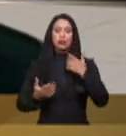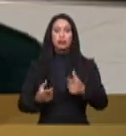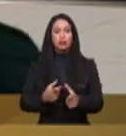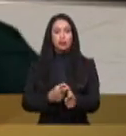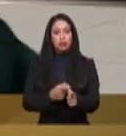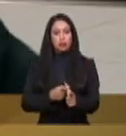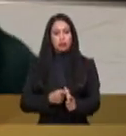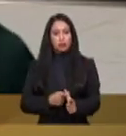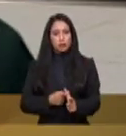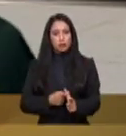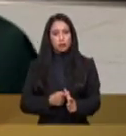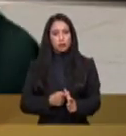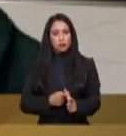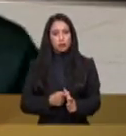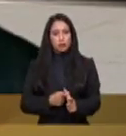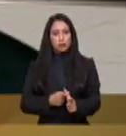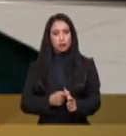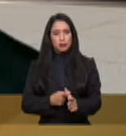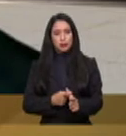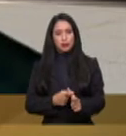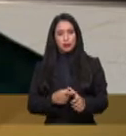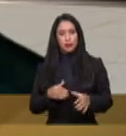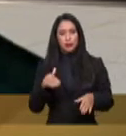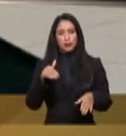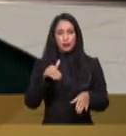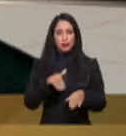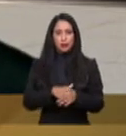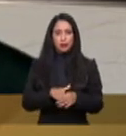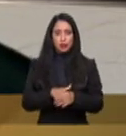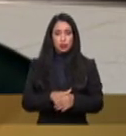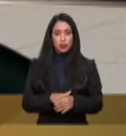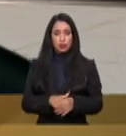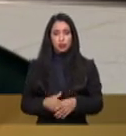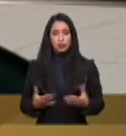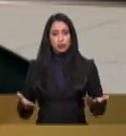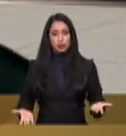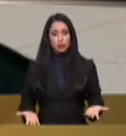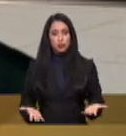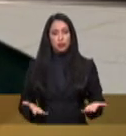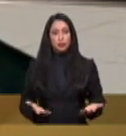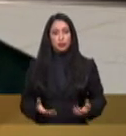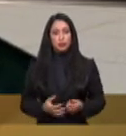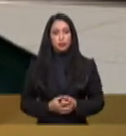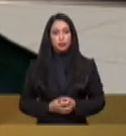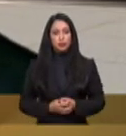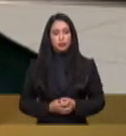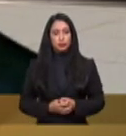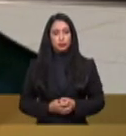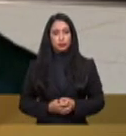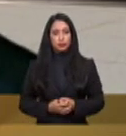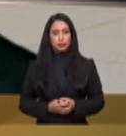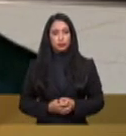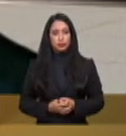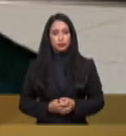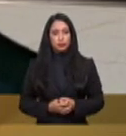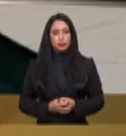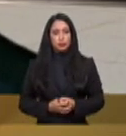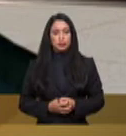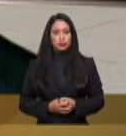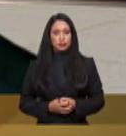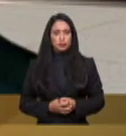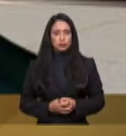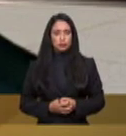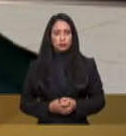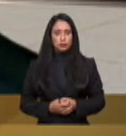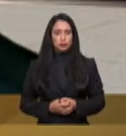suspendi o pronunciamento do voto quando eu citava o ex-editor executivo do Washington Post,